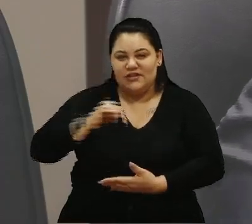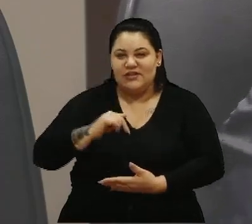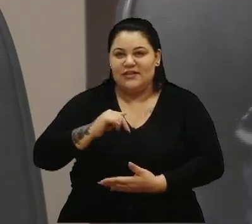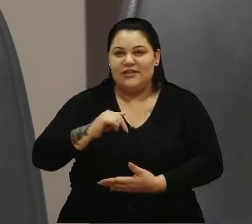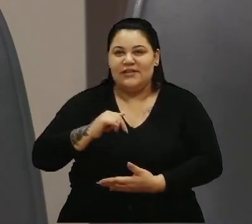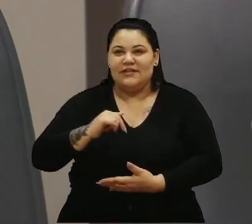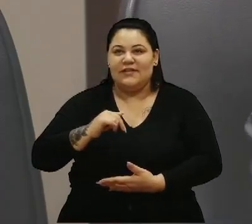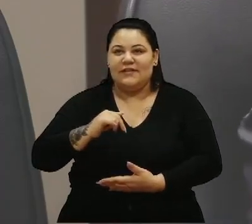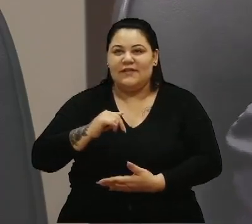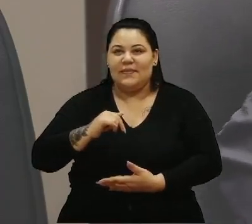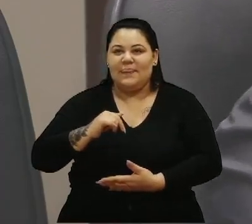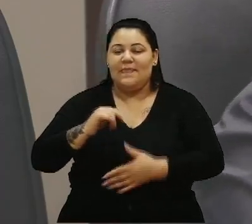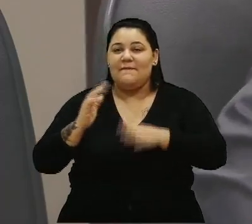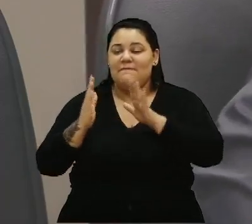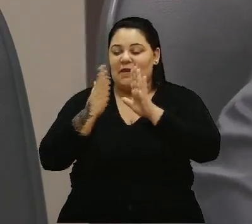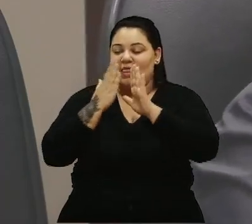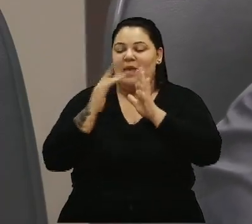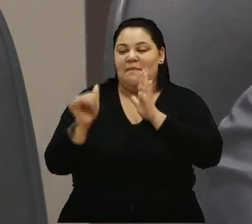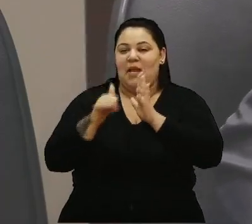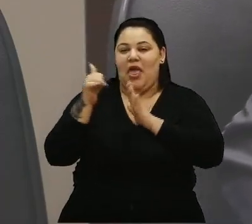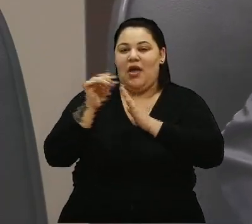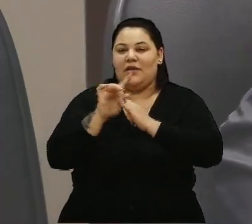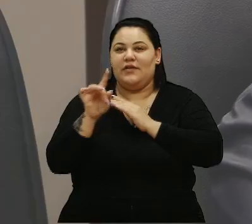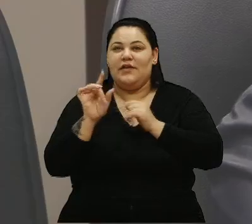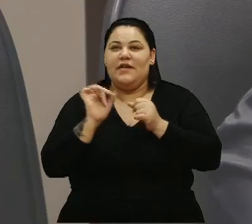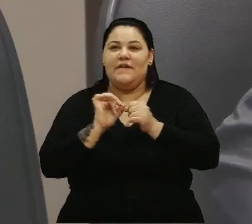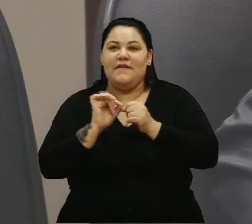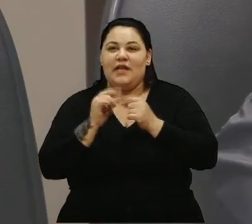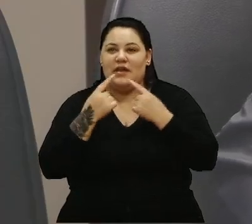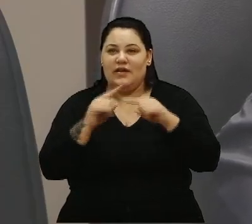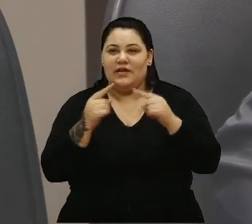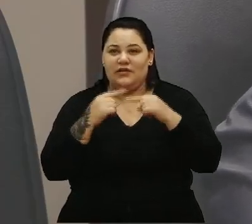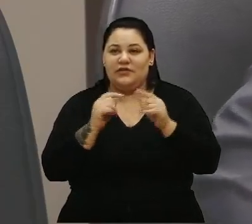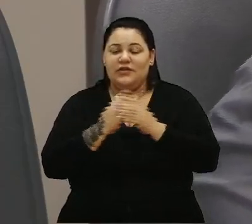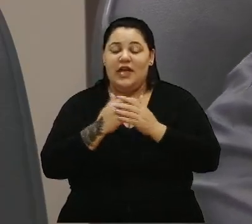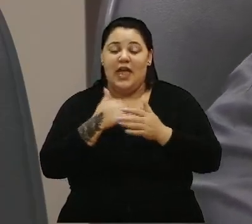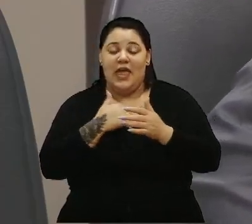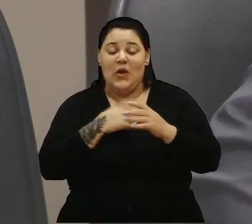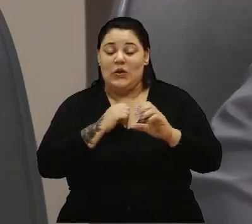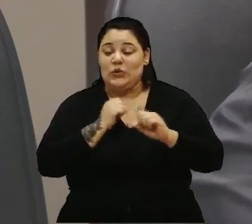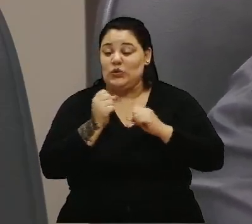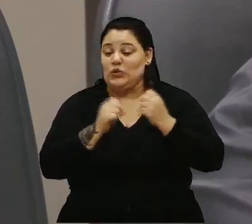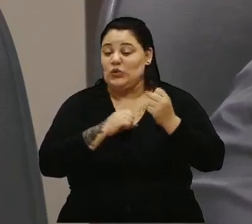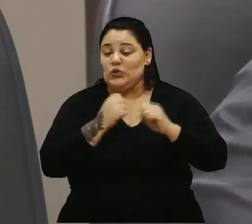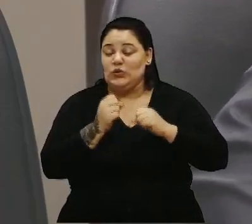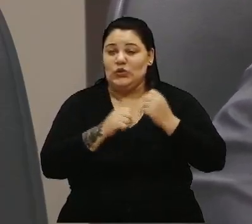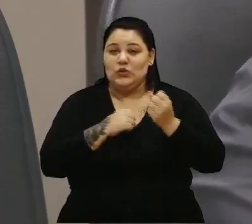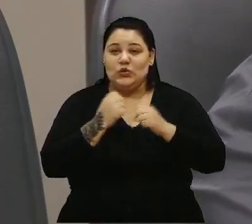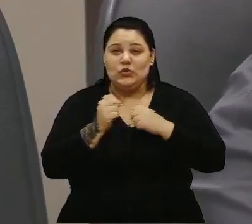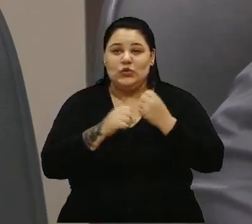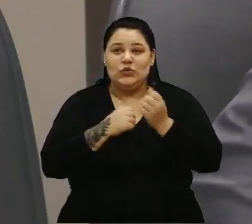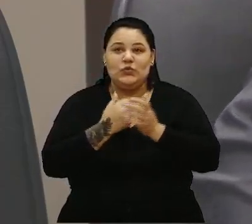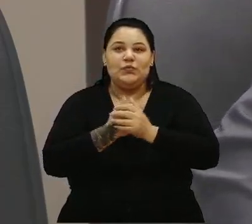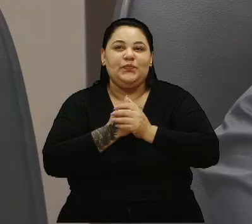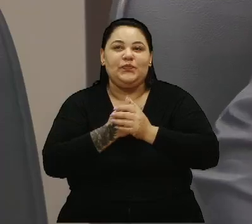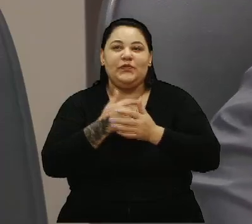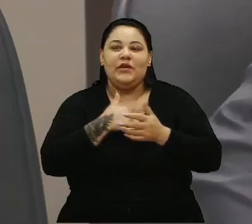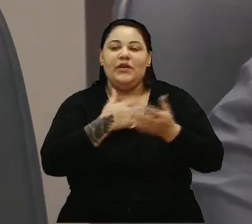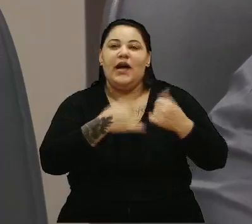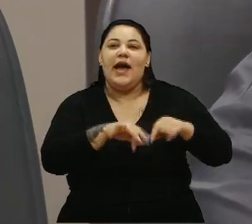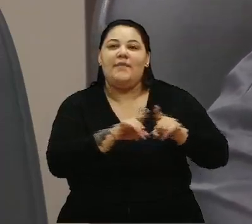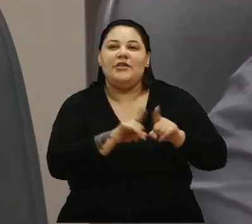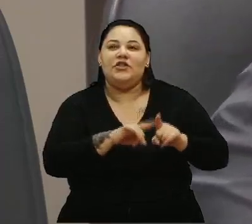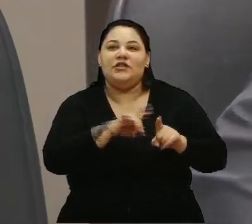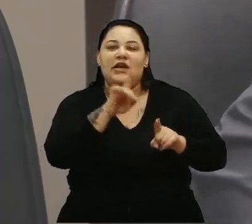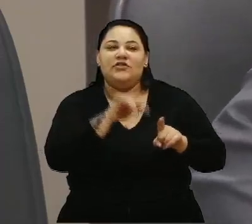nos enfrentar muito melhor, né? Não iriam deixar a gente fazer tantas críticas. Eu digo que eu estou ansioso e espero que eles tenham coragem de largar o osso, de sair